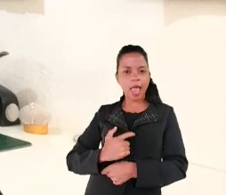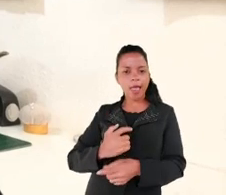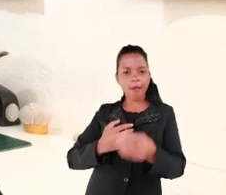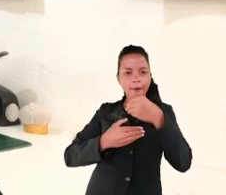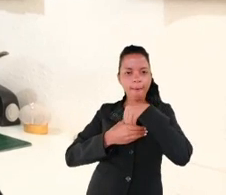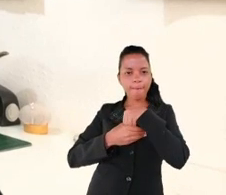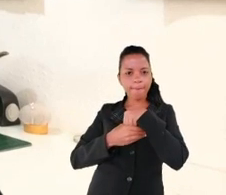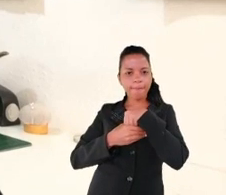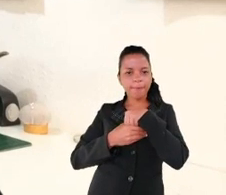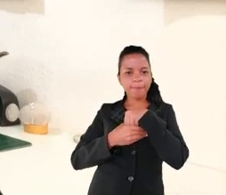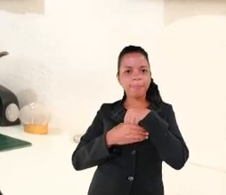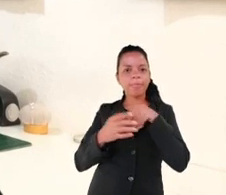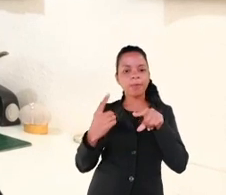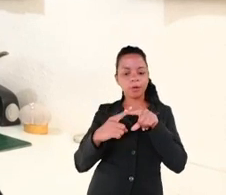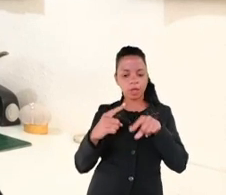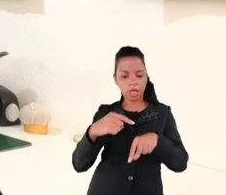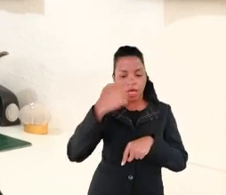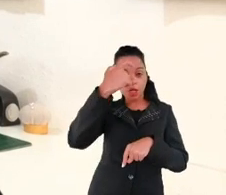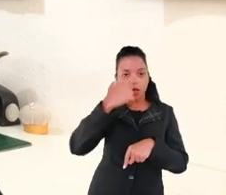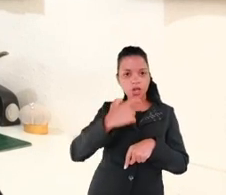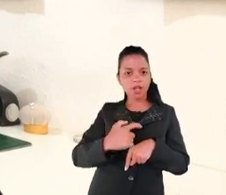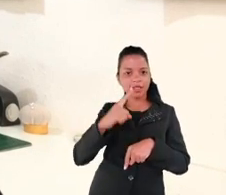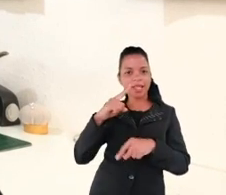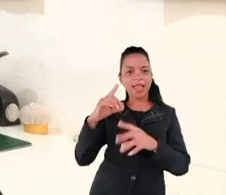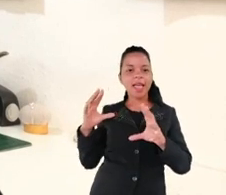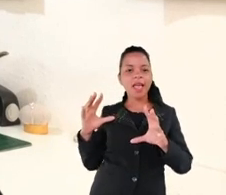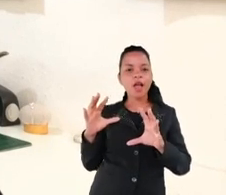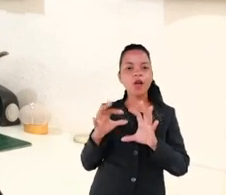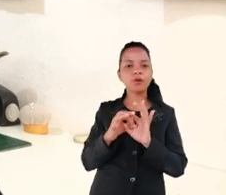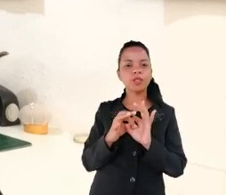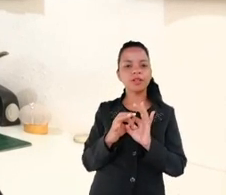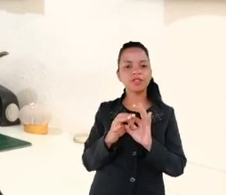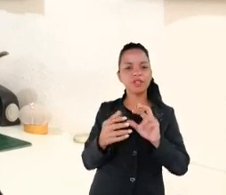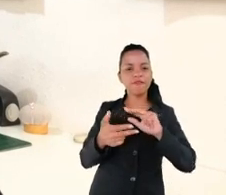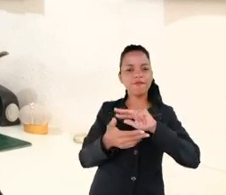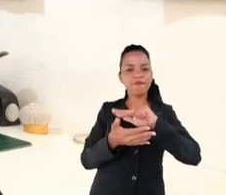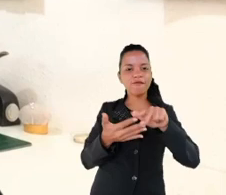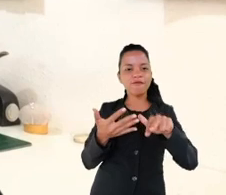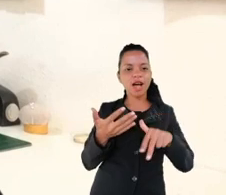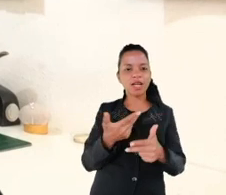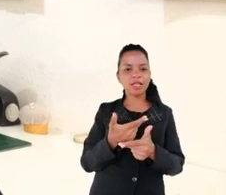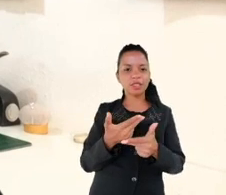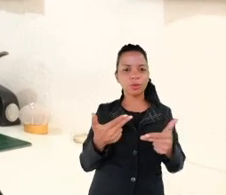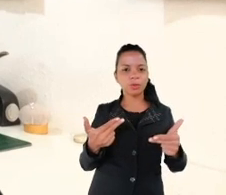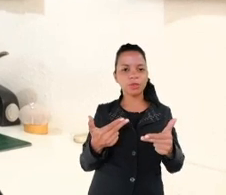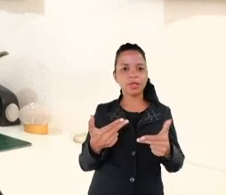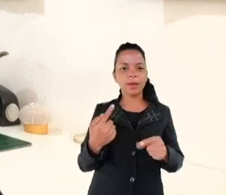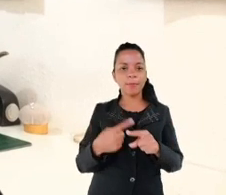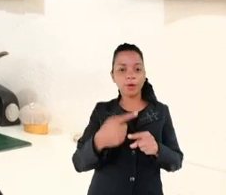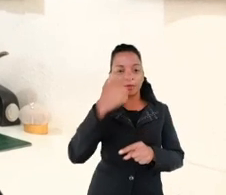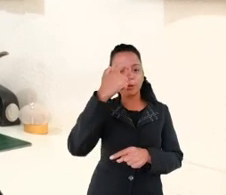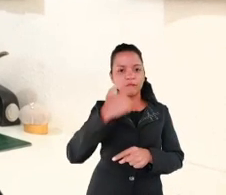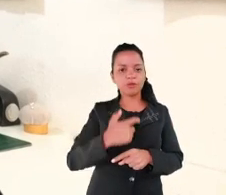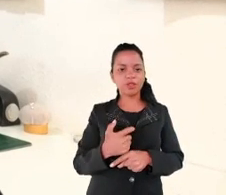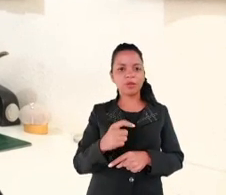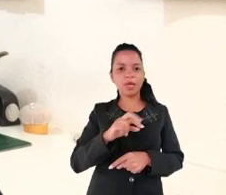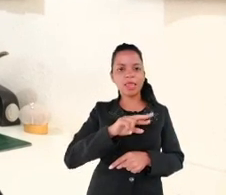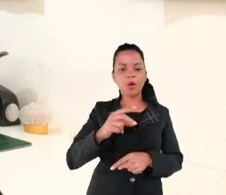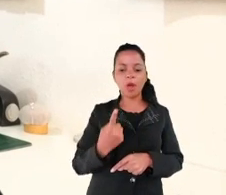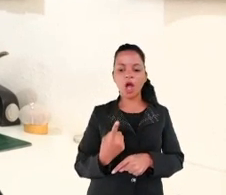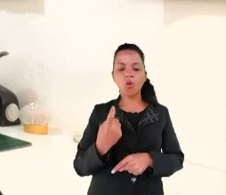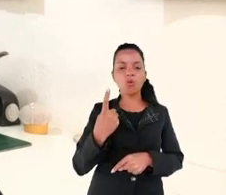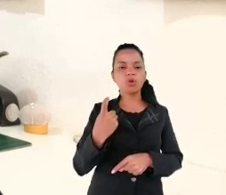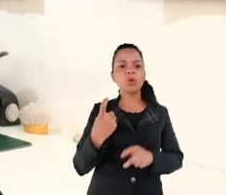nossas, né? E aí, por isso o nome do Ser é Estar, porque você não é só uma coisa, você é as coisas que você está no